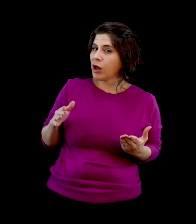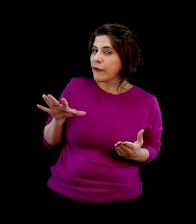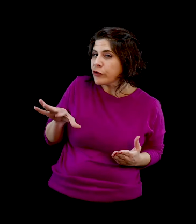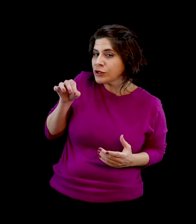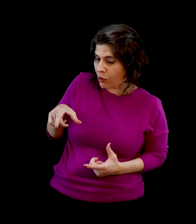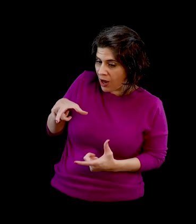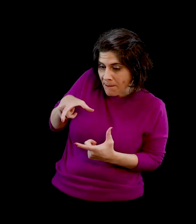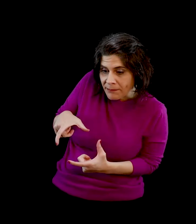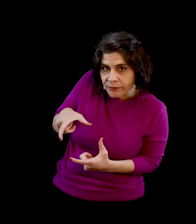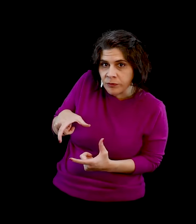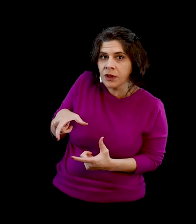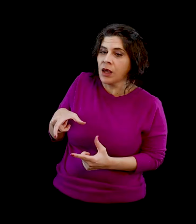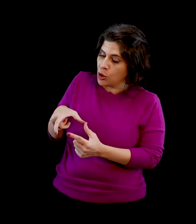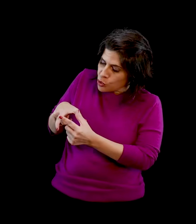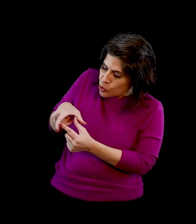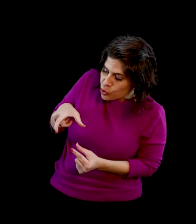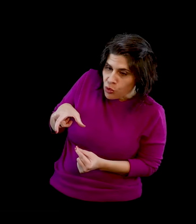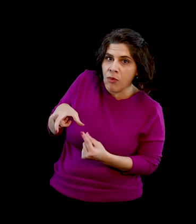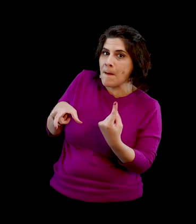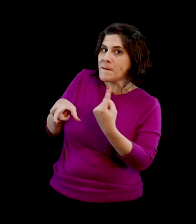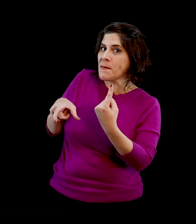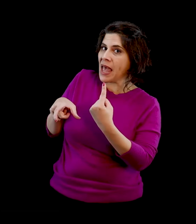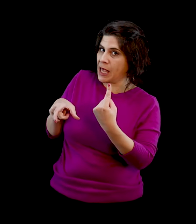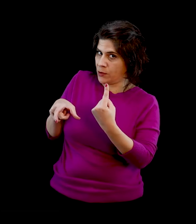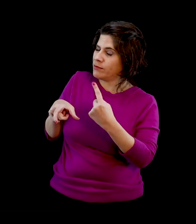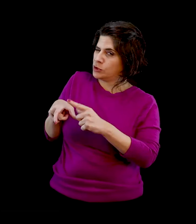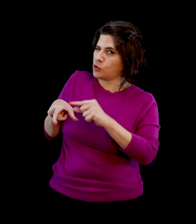Agora eu vou eleger um quadro para ser o meu primeiro quadro